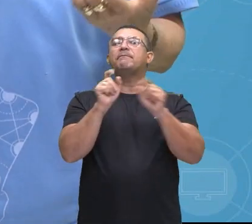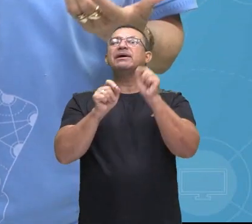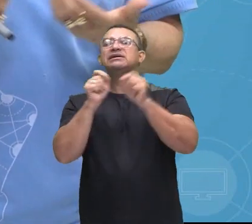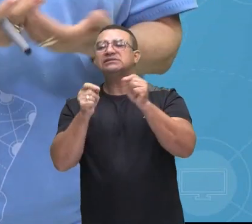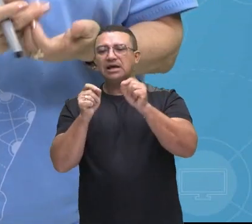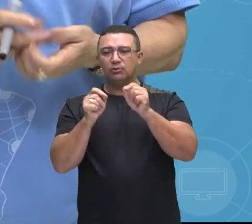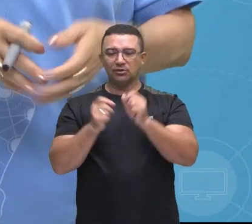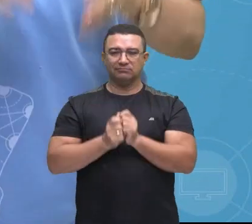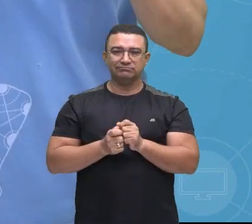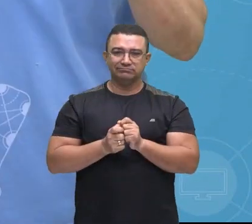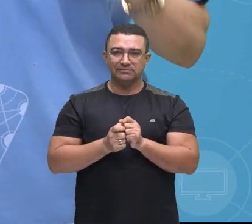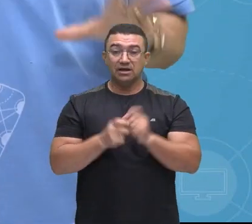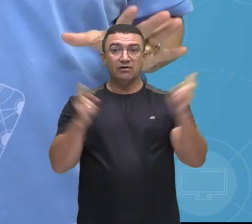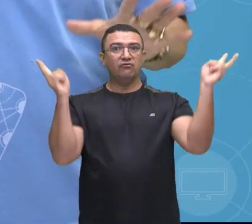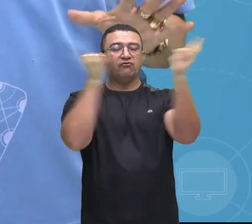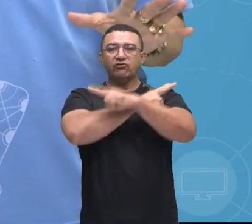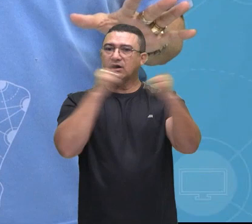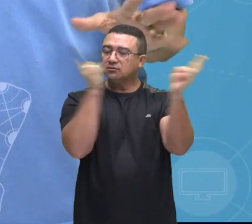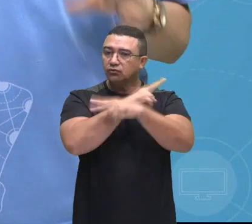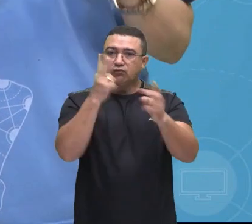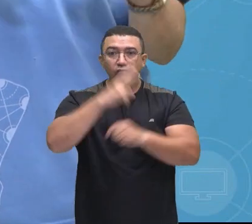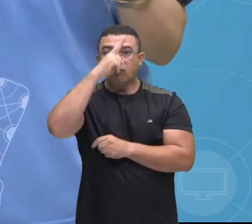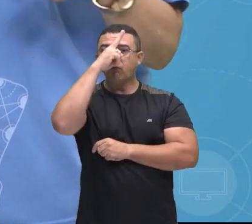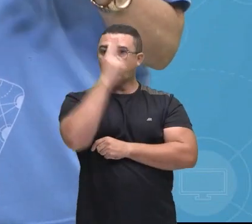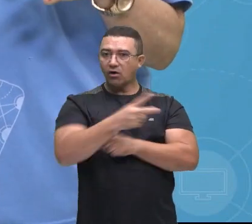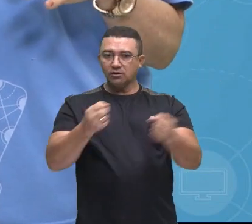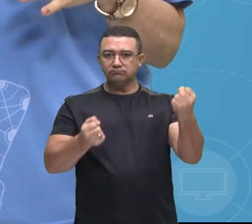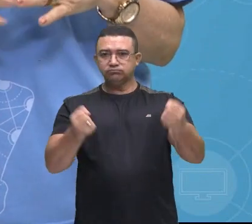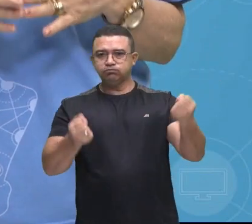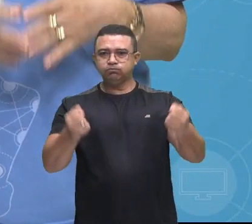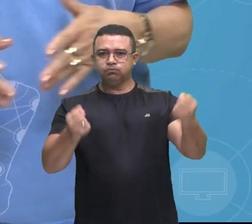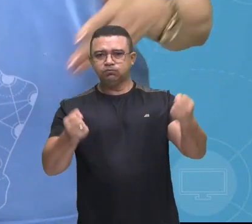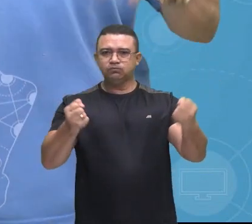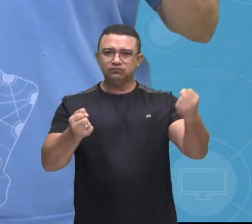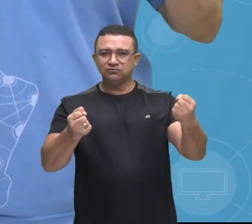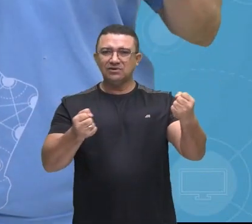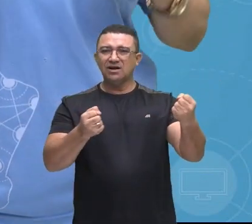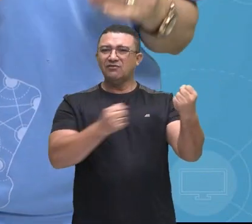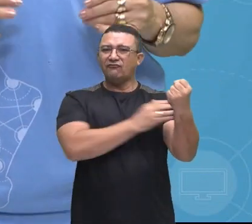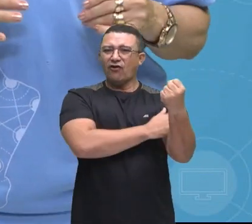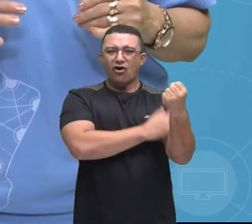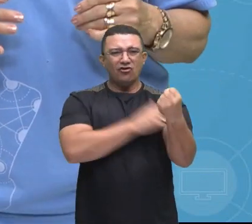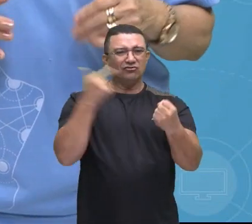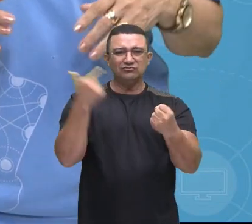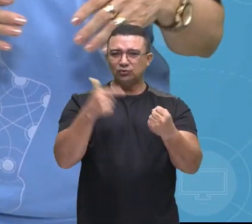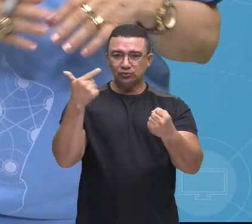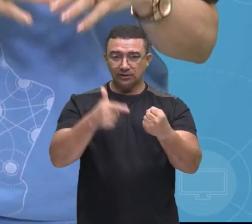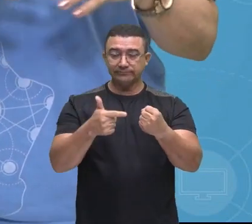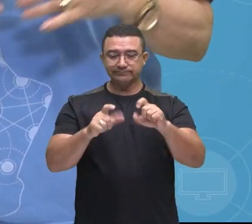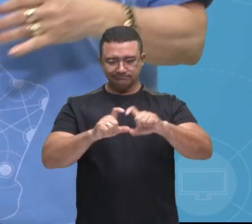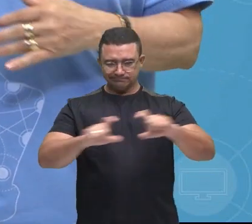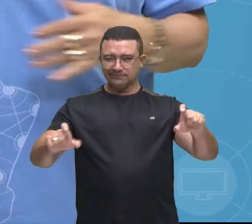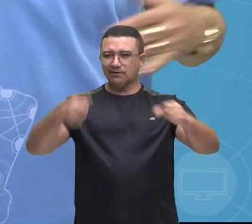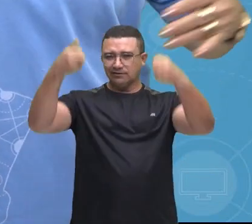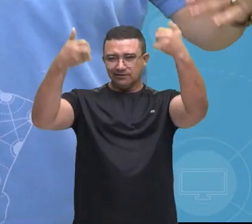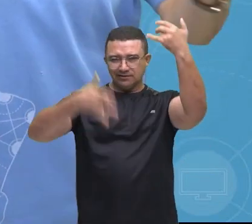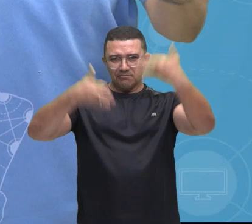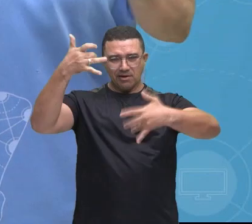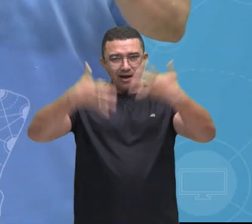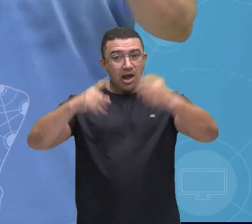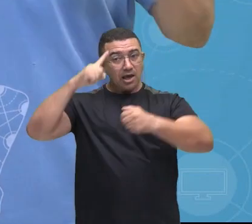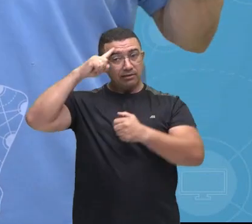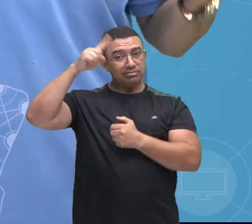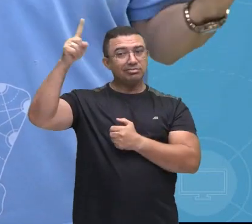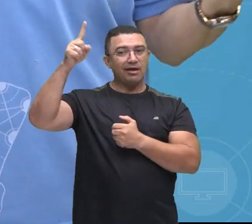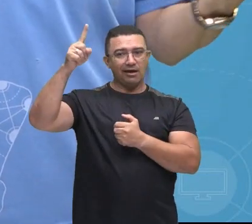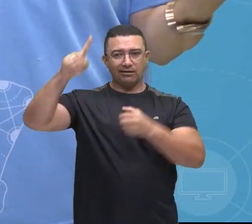foi suficiente para segurar e nem mesmo o piloto automático. Então, ele está descrevendo aí. Então, nesse terceiro parágrafo, nós já temos essas